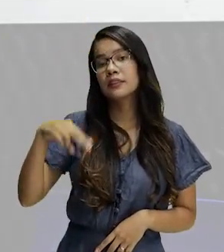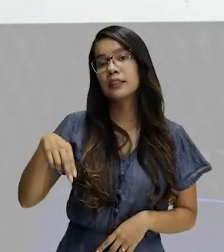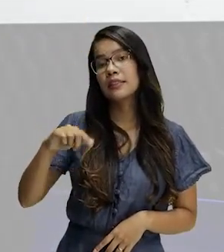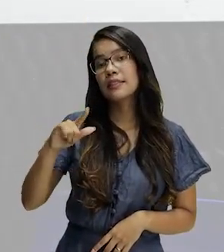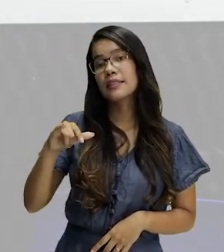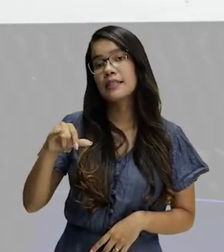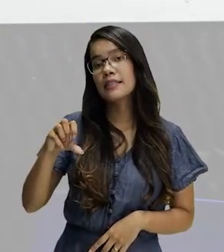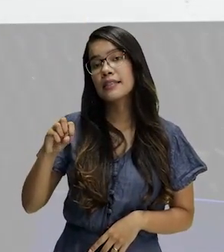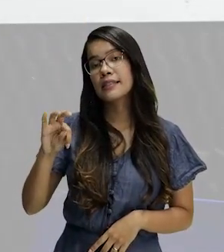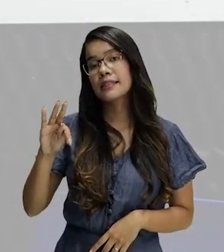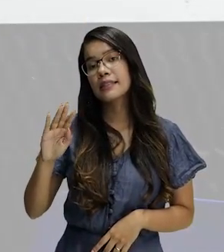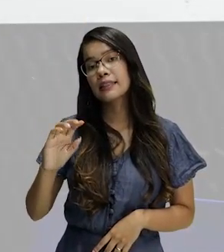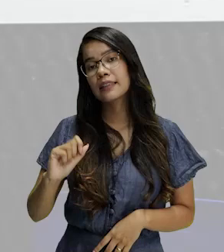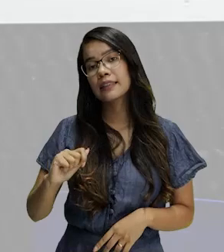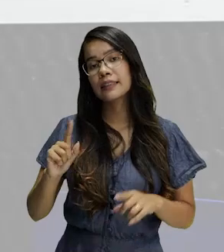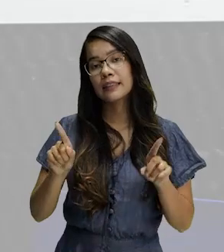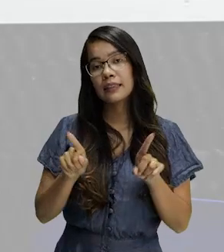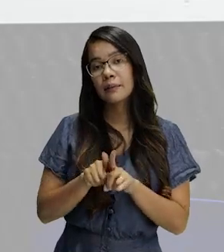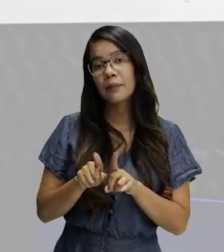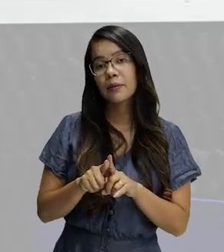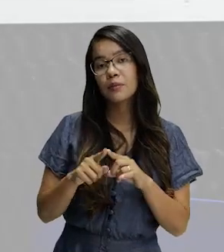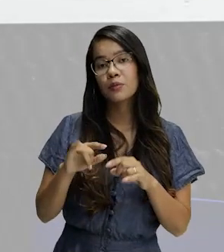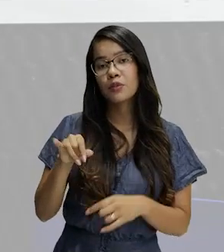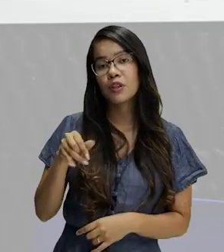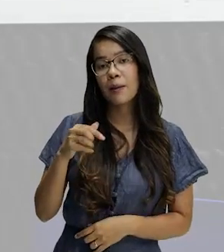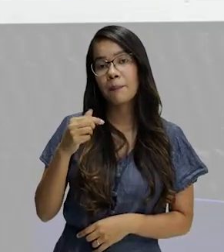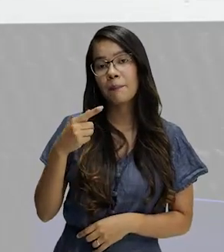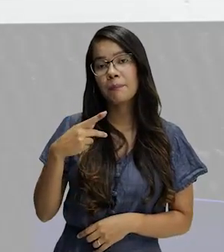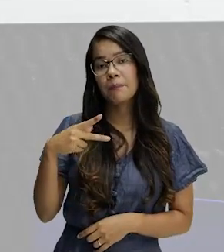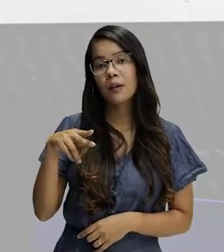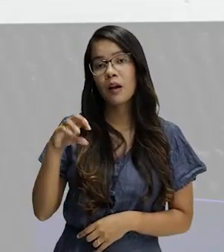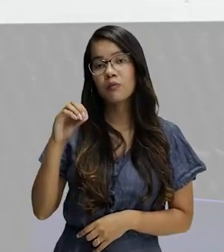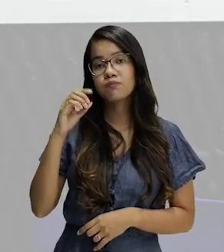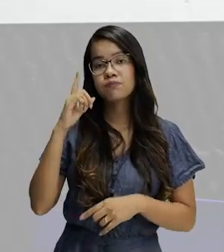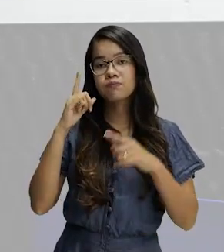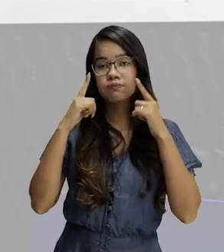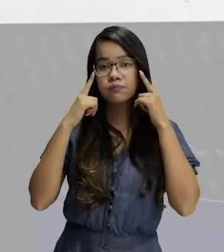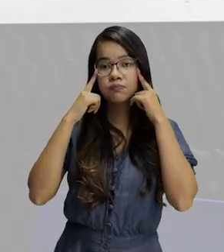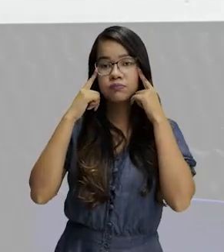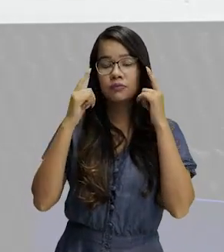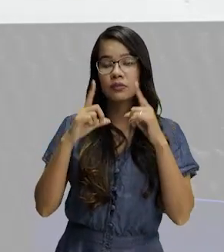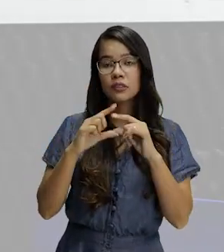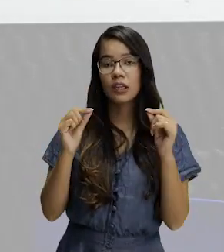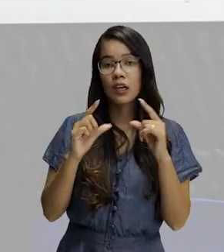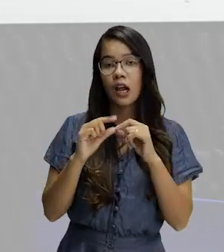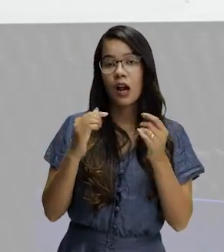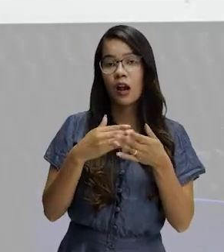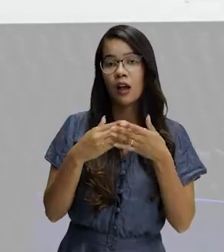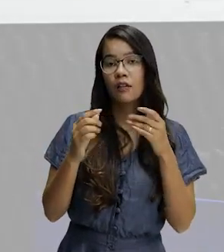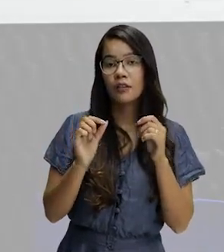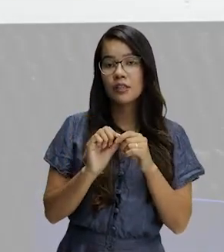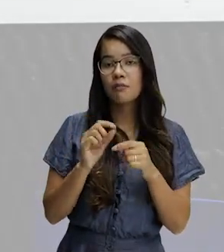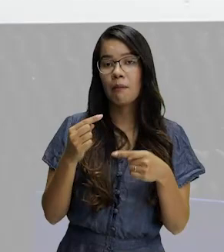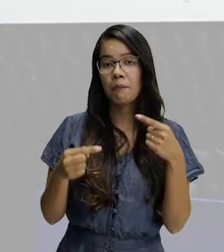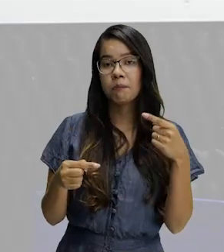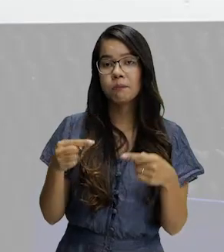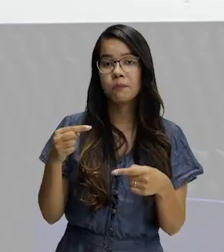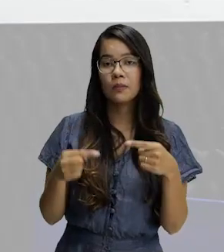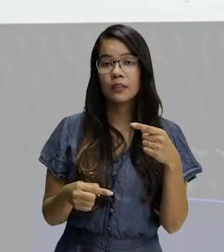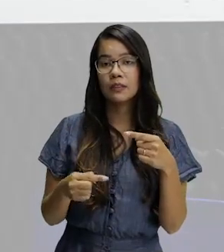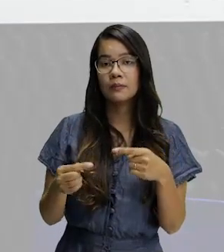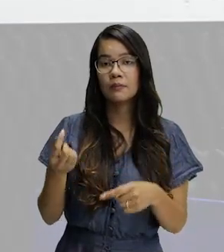pela Itália, observe que a Alemanha nazista e o Japão, eles começam a fazer uma política